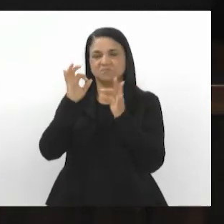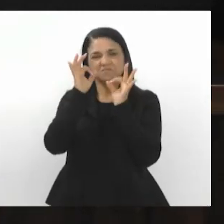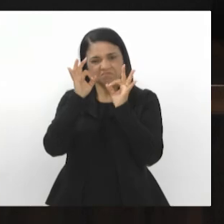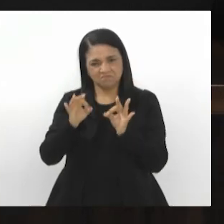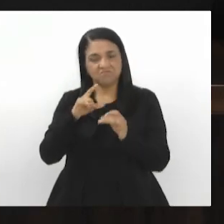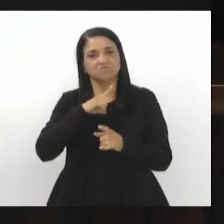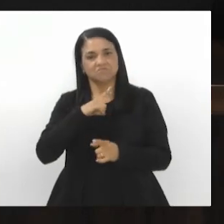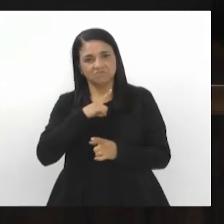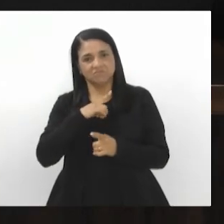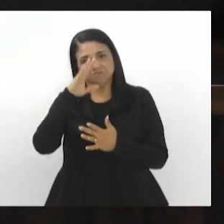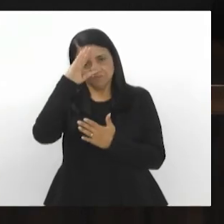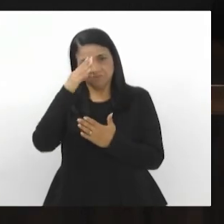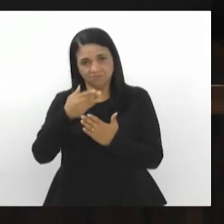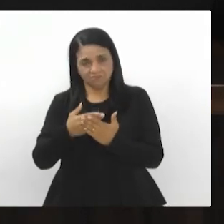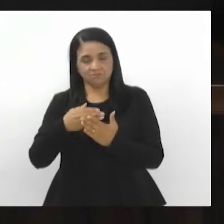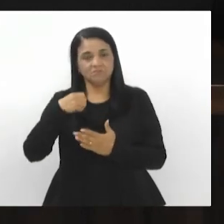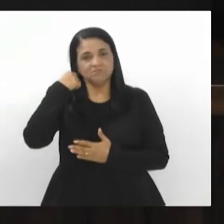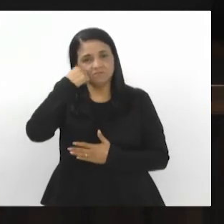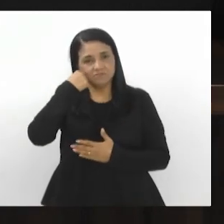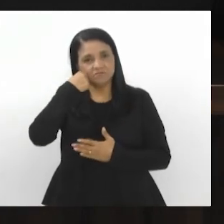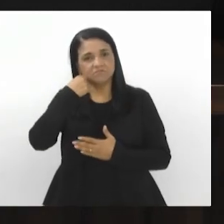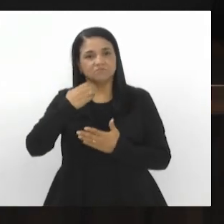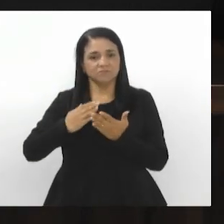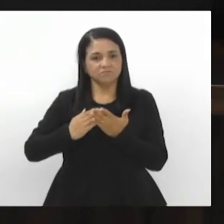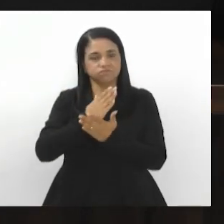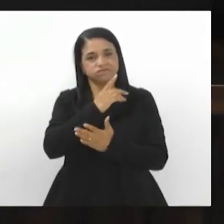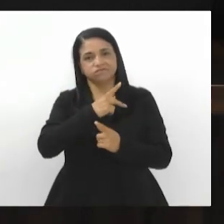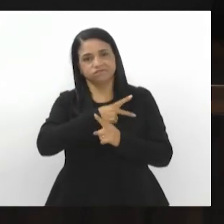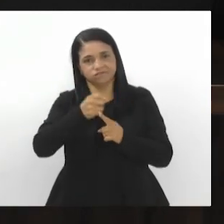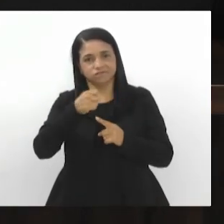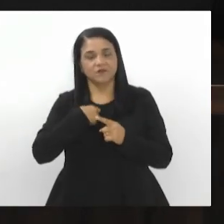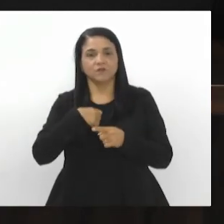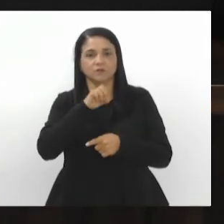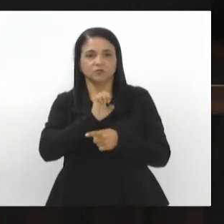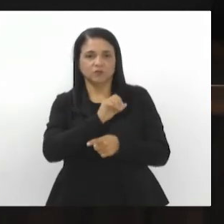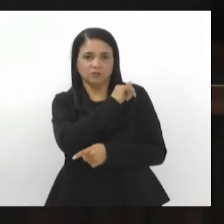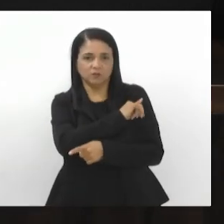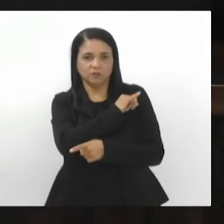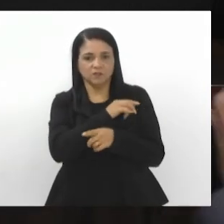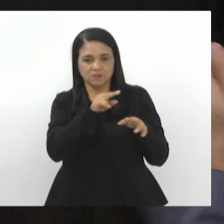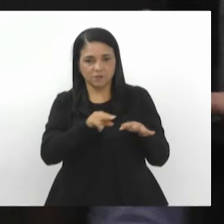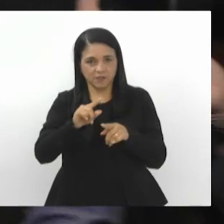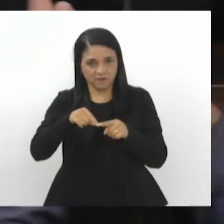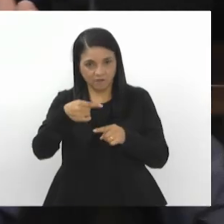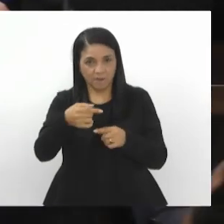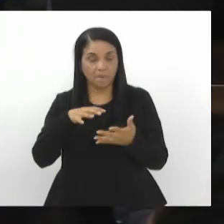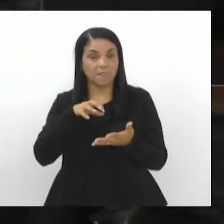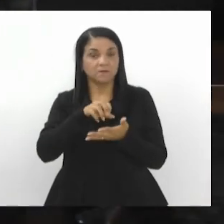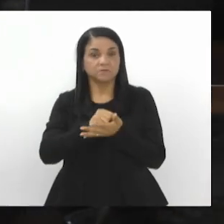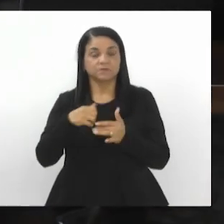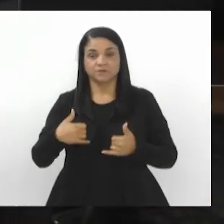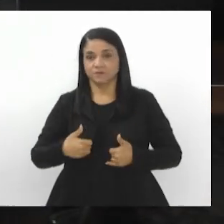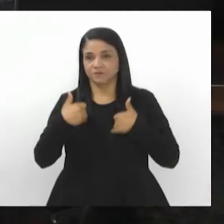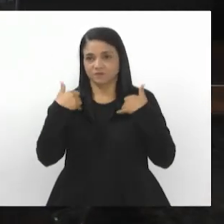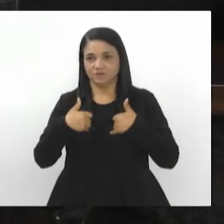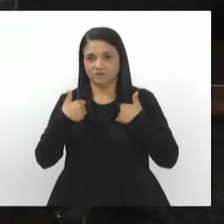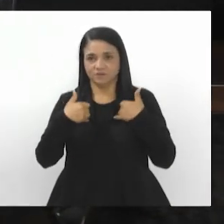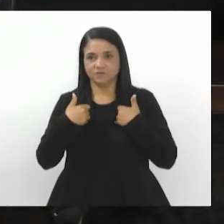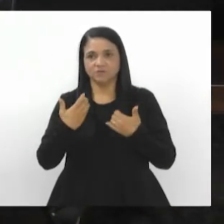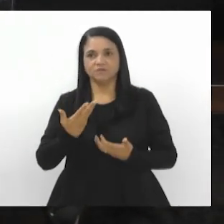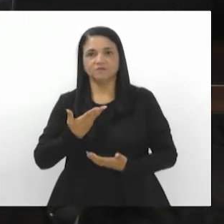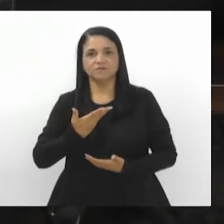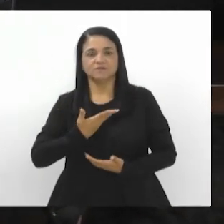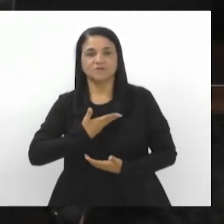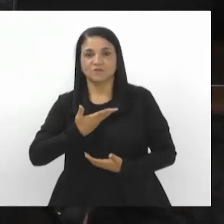e acredito muito que o Senado vai sacramentar essa vitória para o nosso Estado na próxima semana. Registrar aqui o aniversário do nosso rei